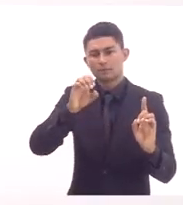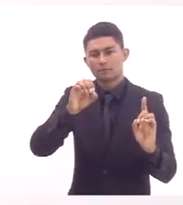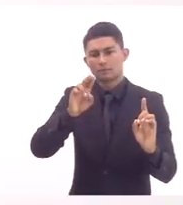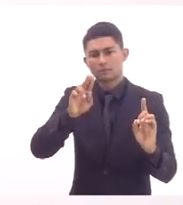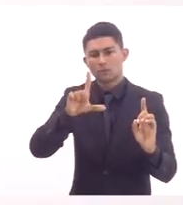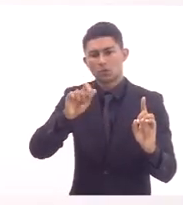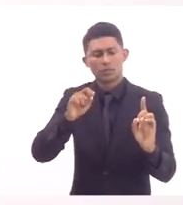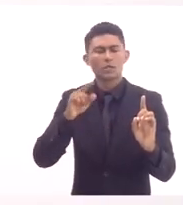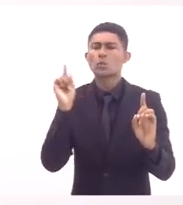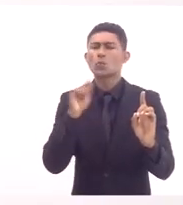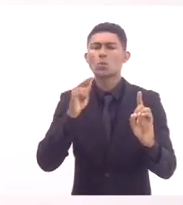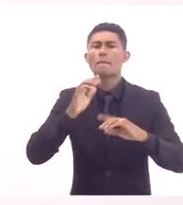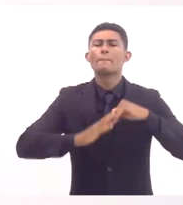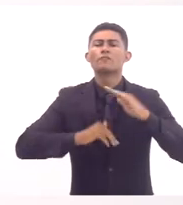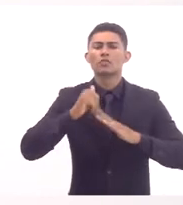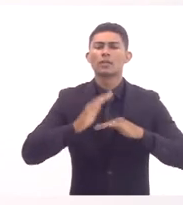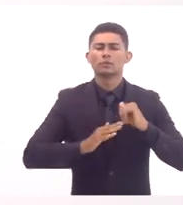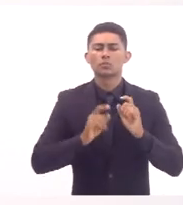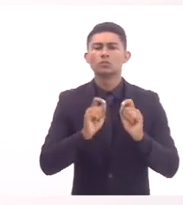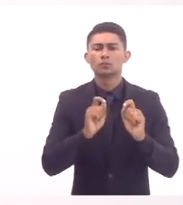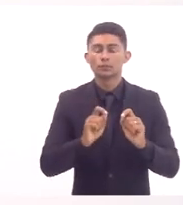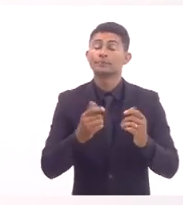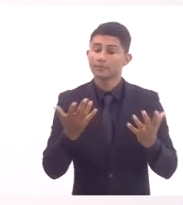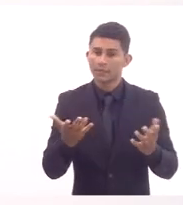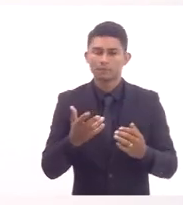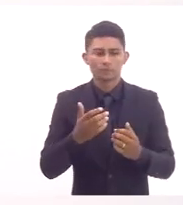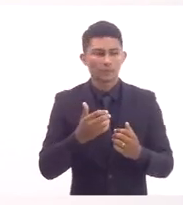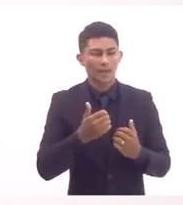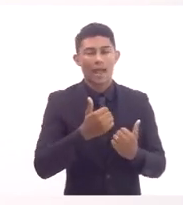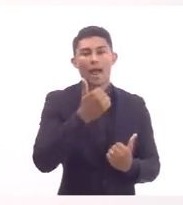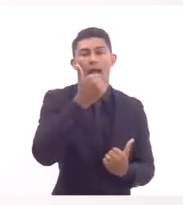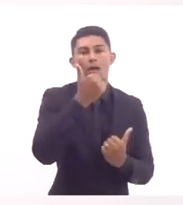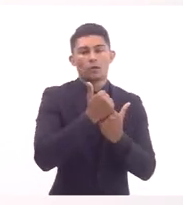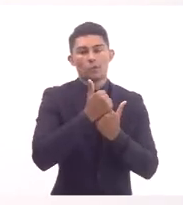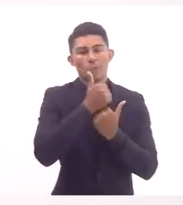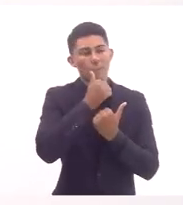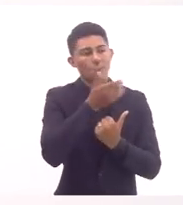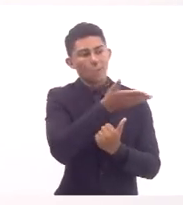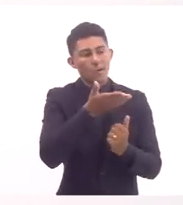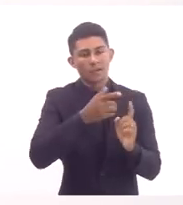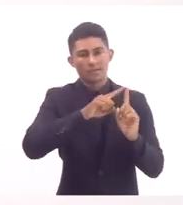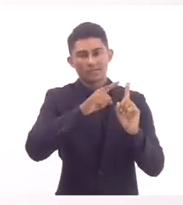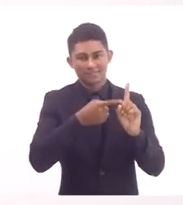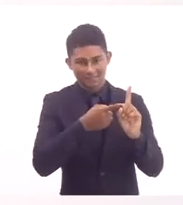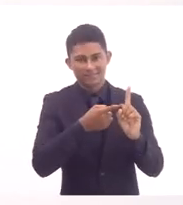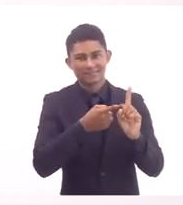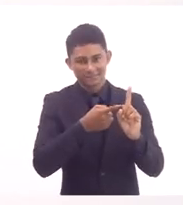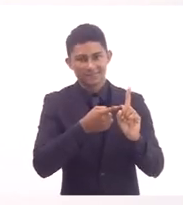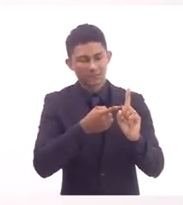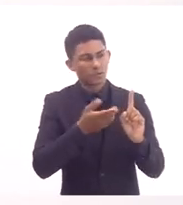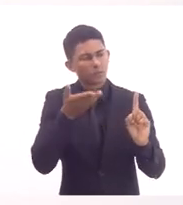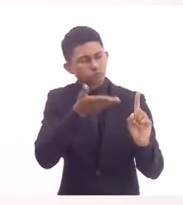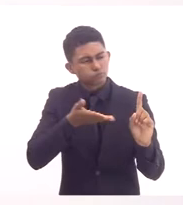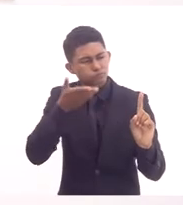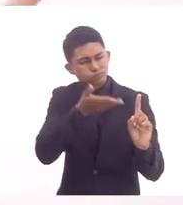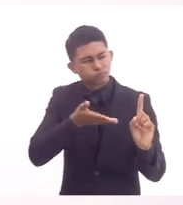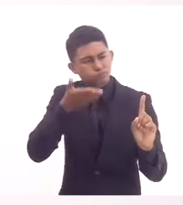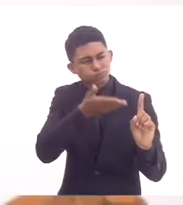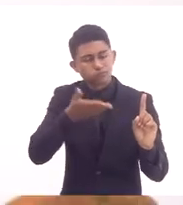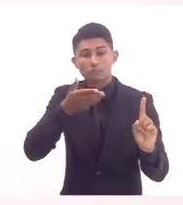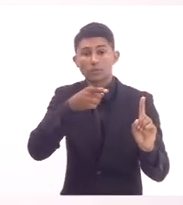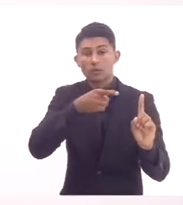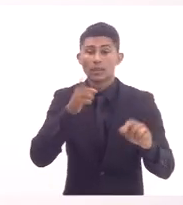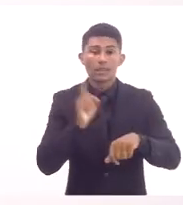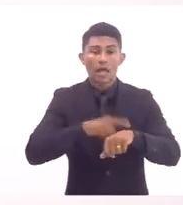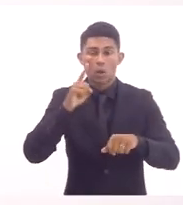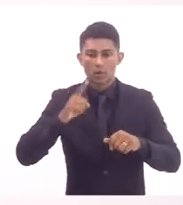doula é uma profissional é que atua auxiliando mulheres e pessoas gestantes no processo gravídico puerperal durante a